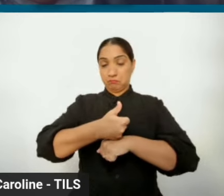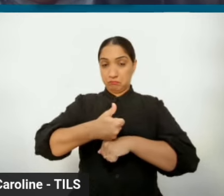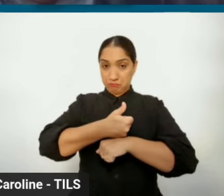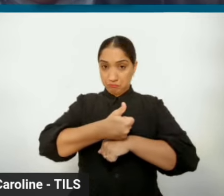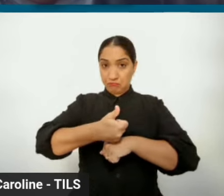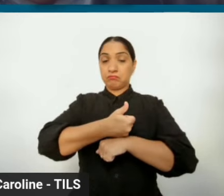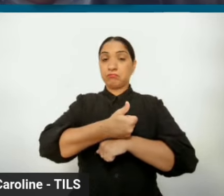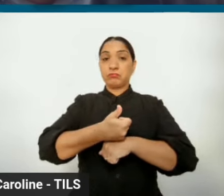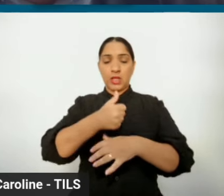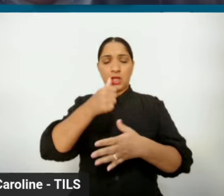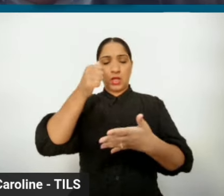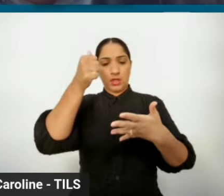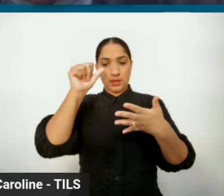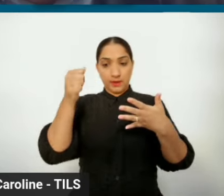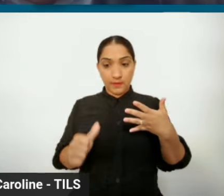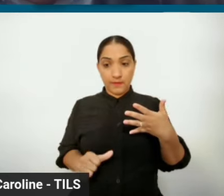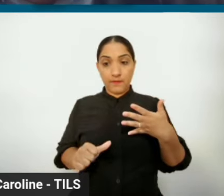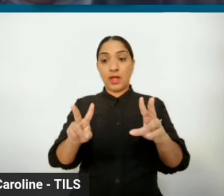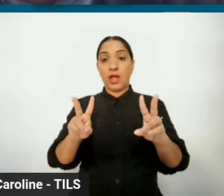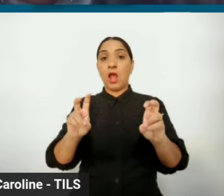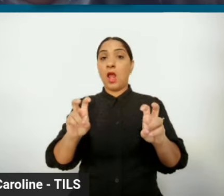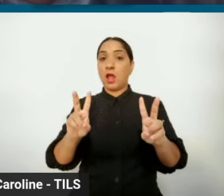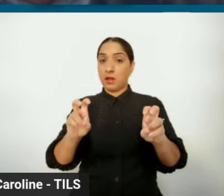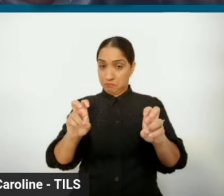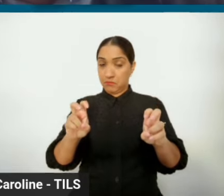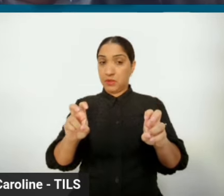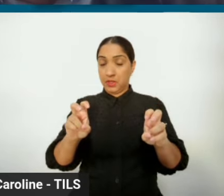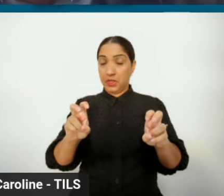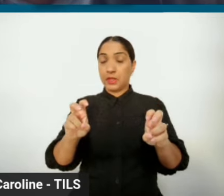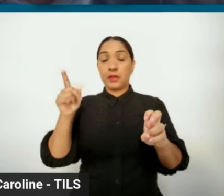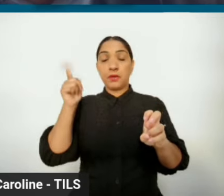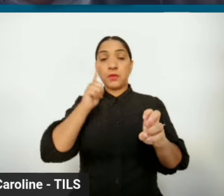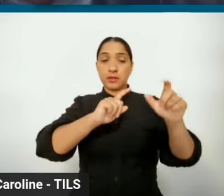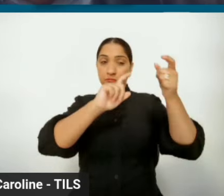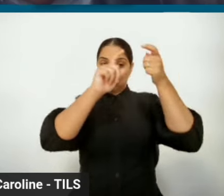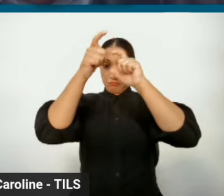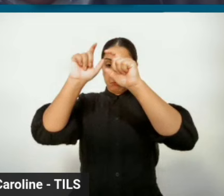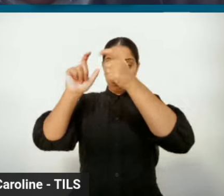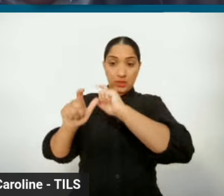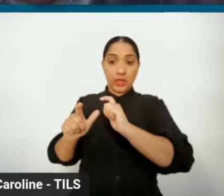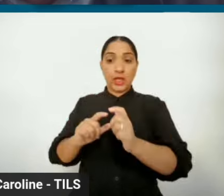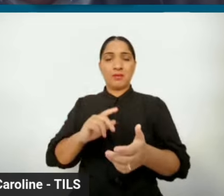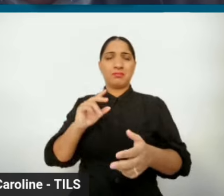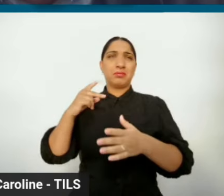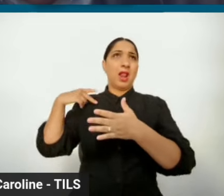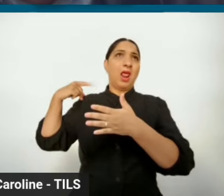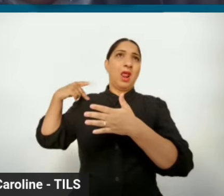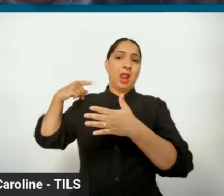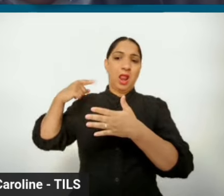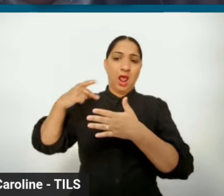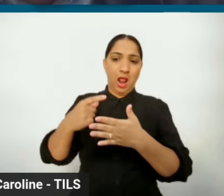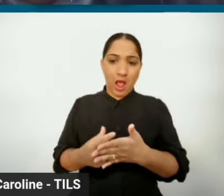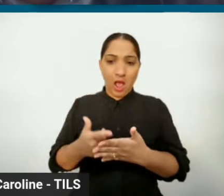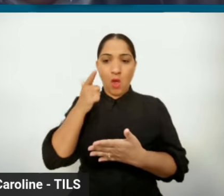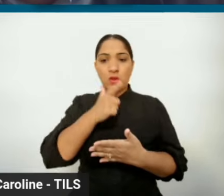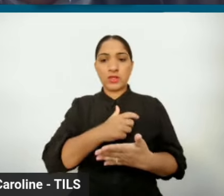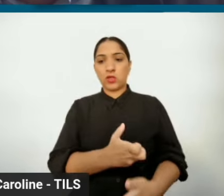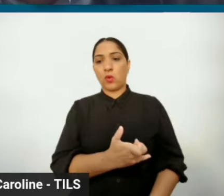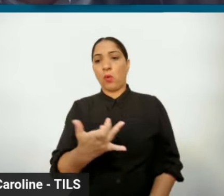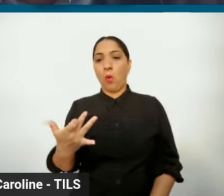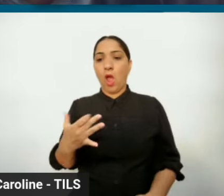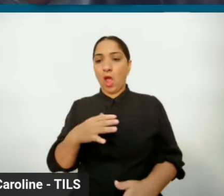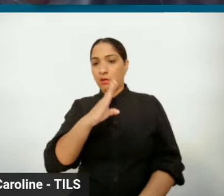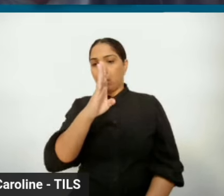da avaliação biopsicossocial já vem sendo discutido há muitos anos, né? A definição do Índice Brasileiro